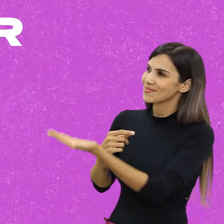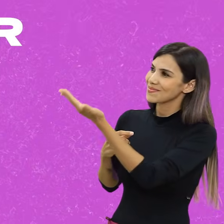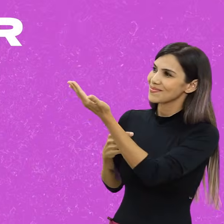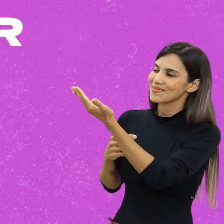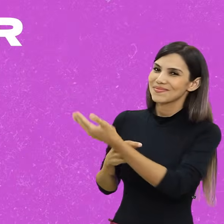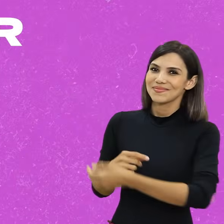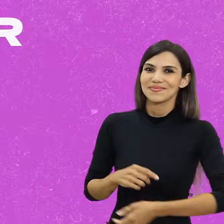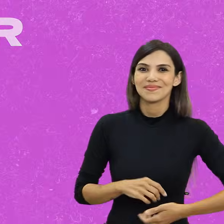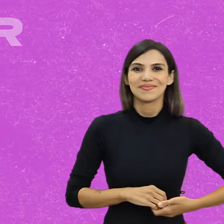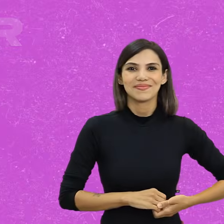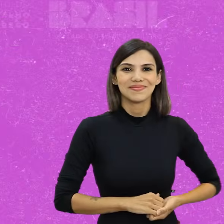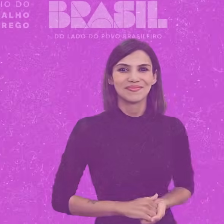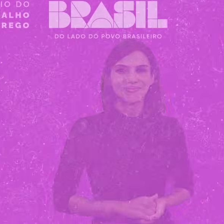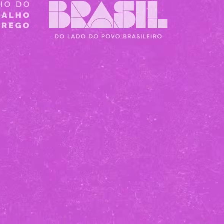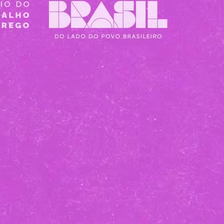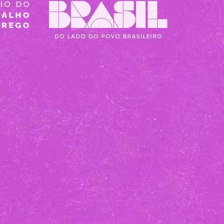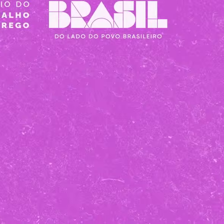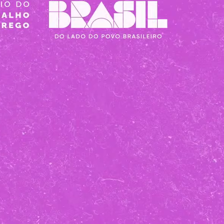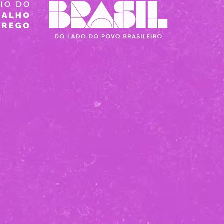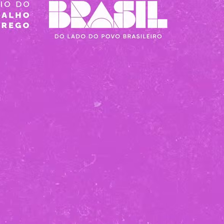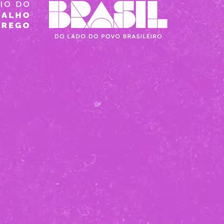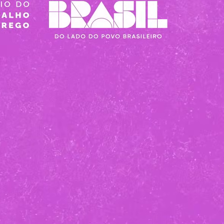gov.br.